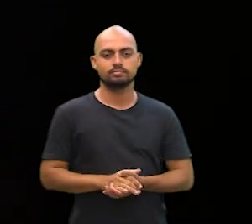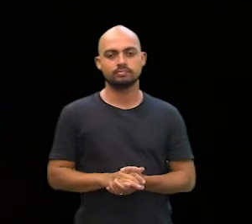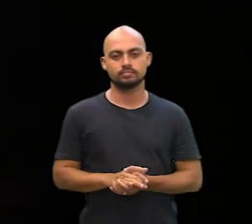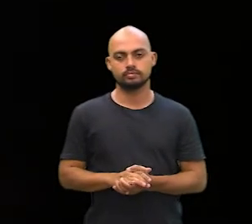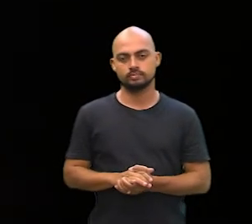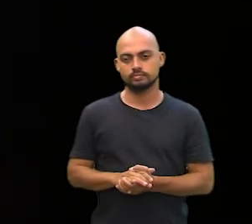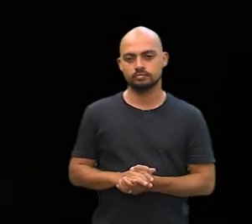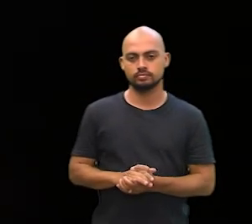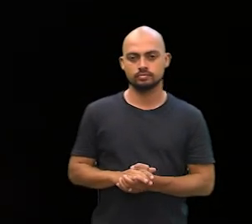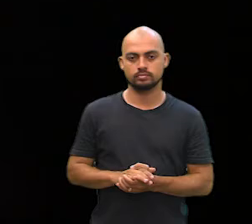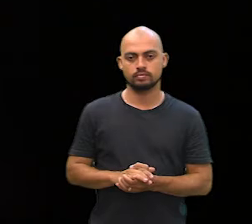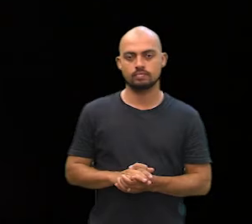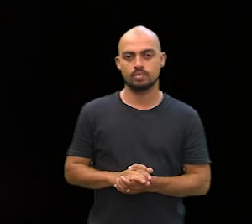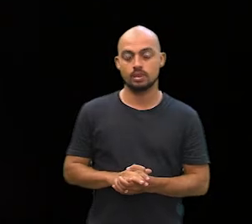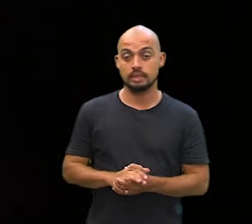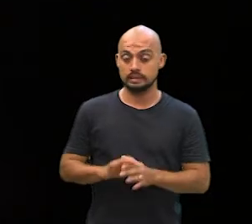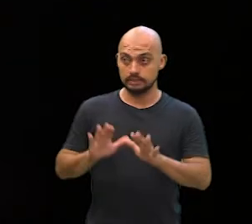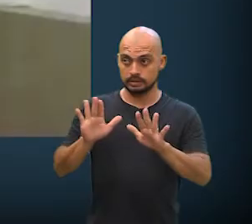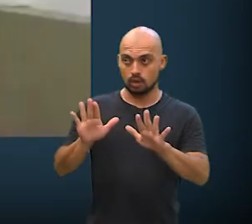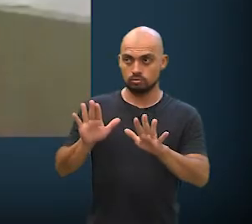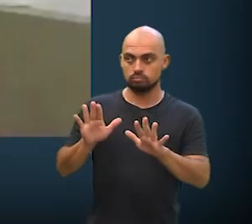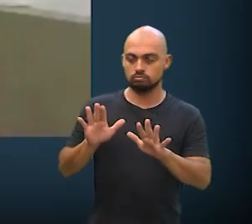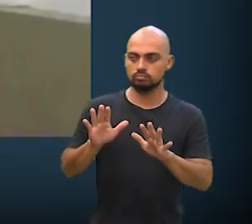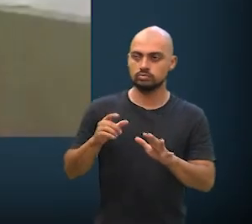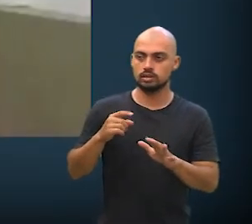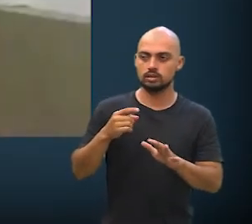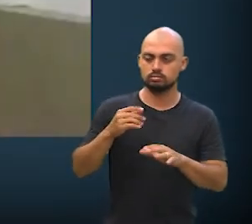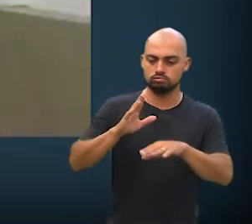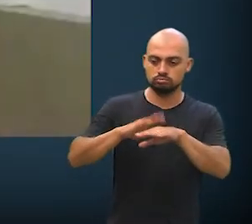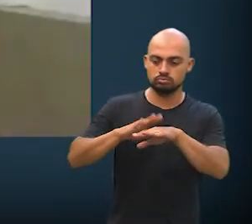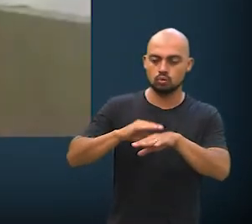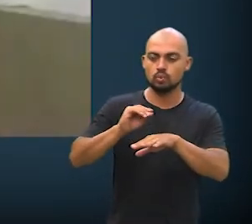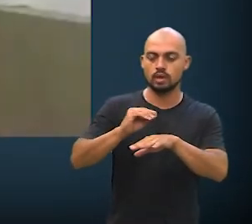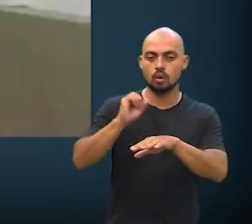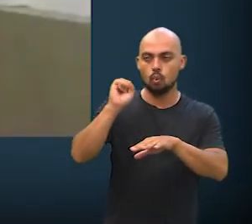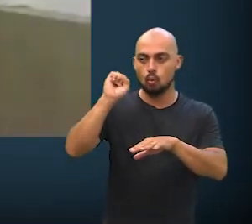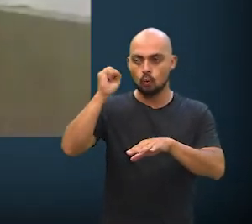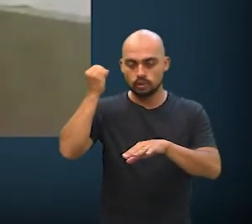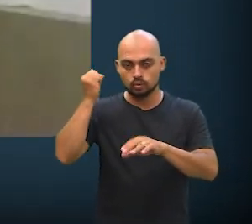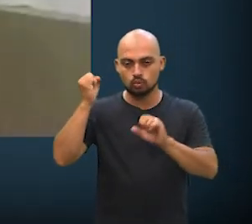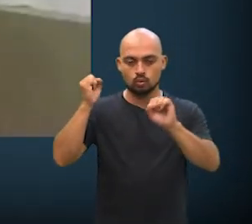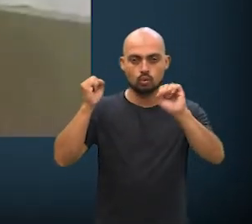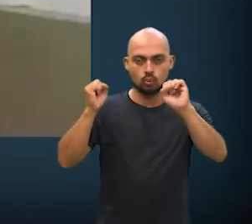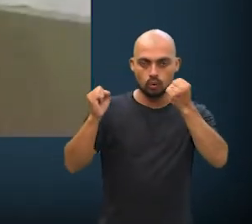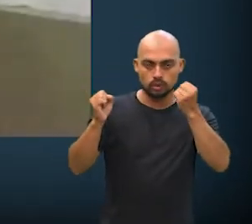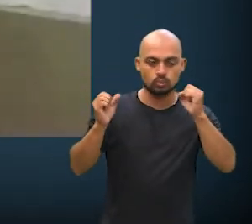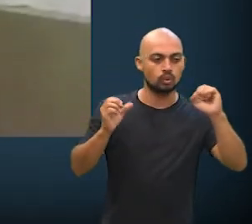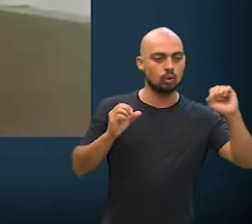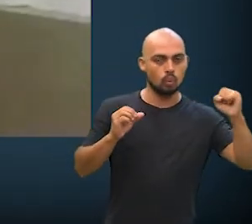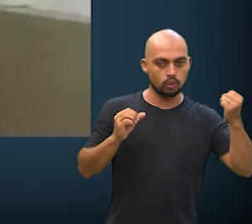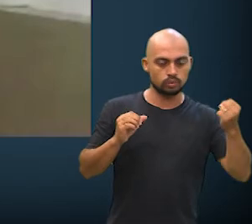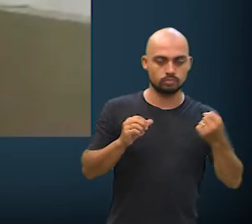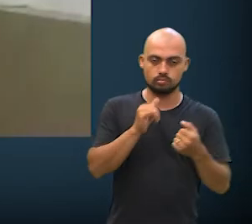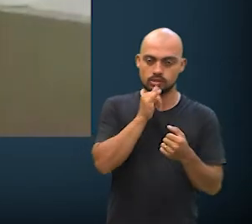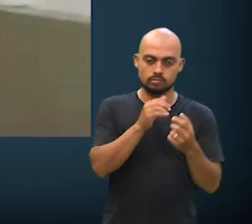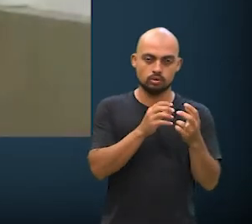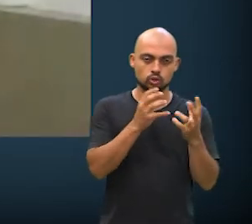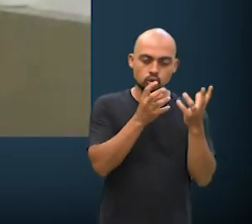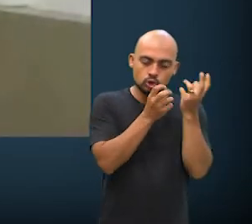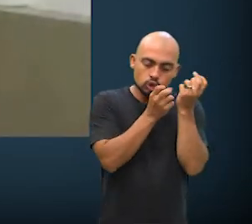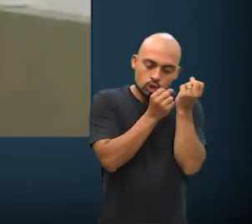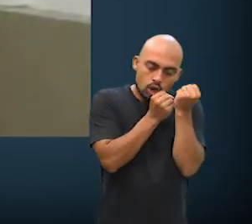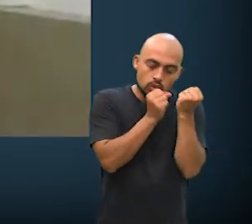A gente faz aqui um exercício de 8-8-8, Mirna. Então, assim, a gente precisa preservar 8 horas de